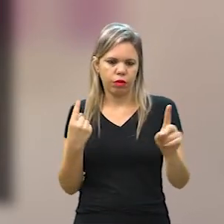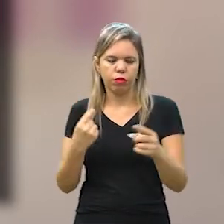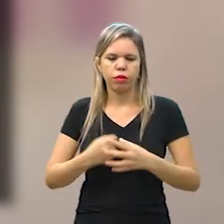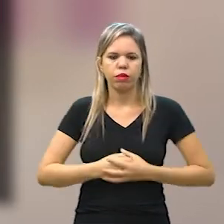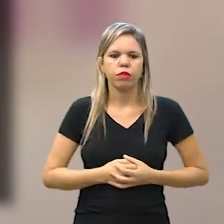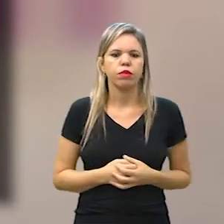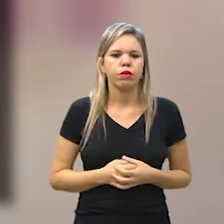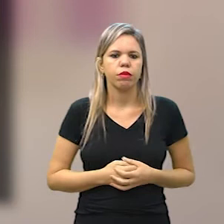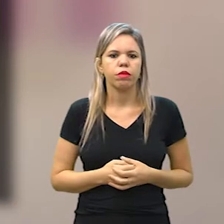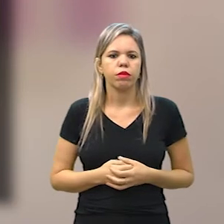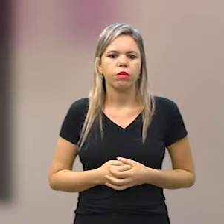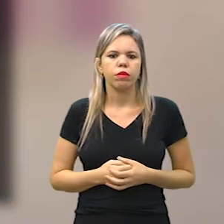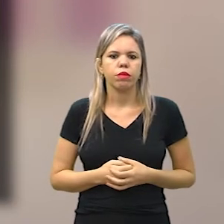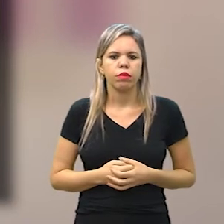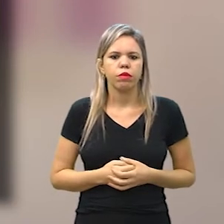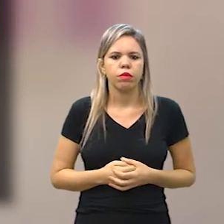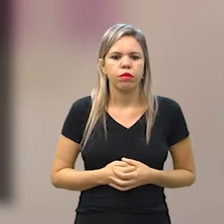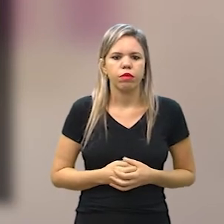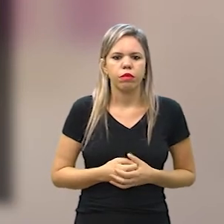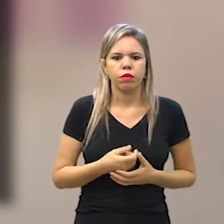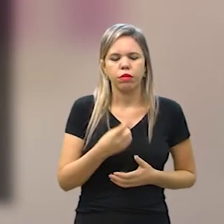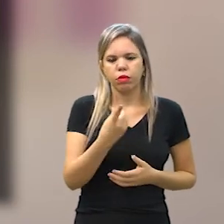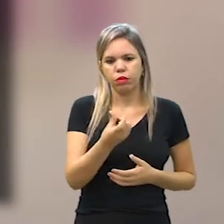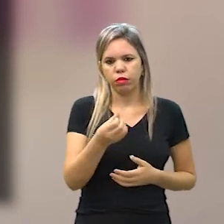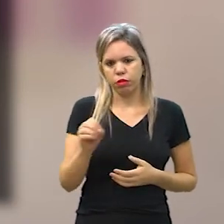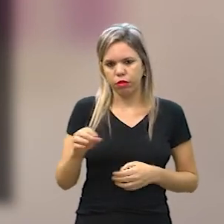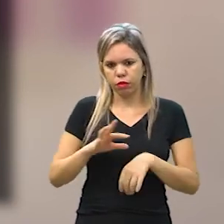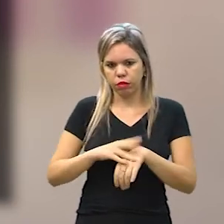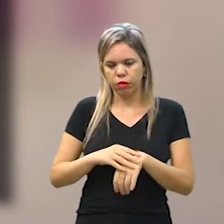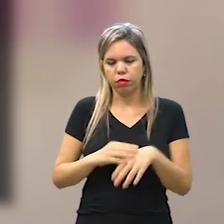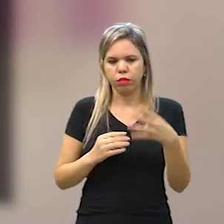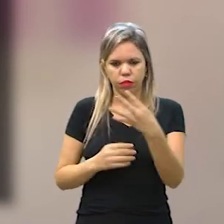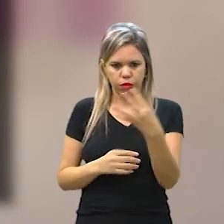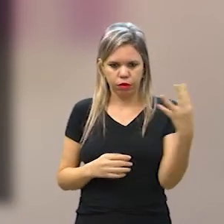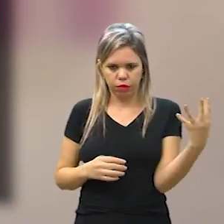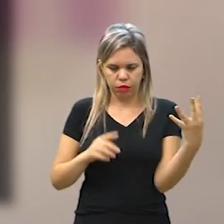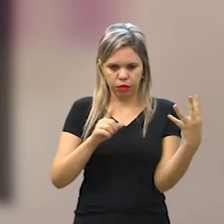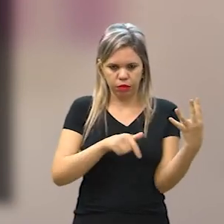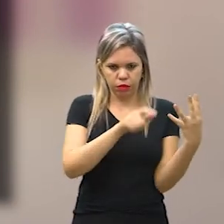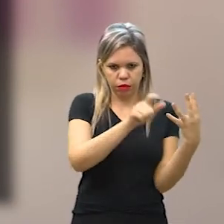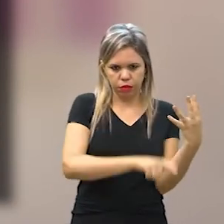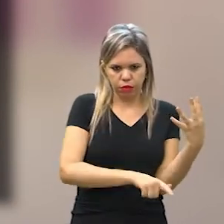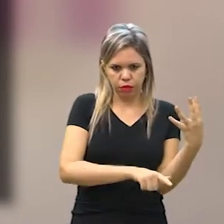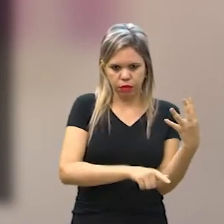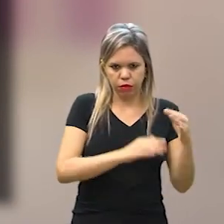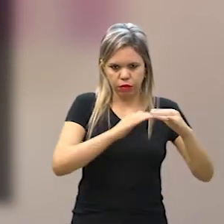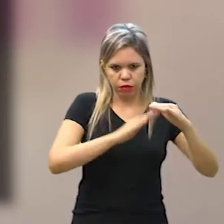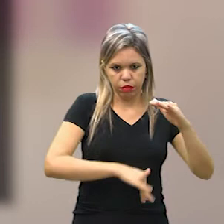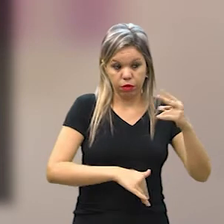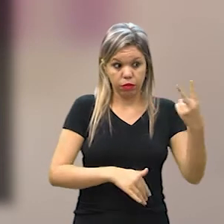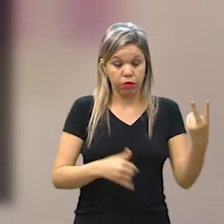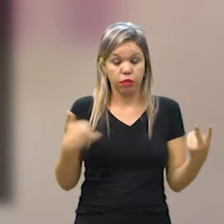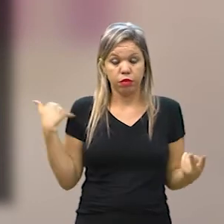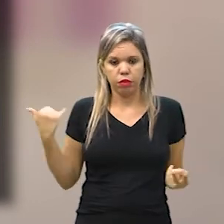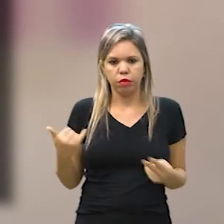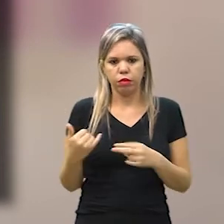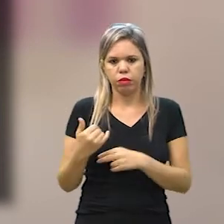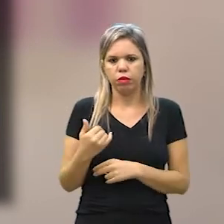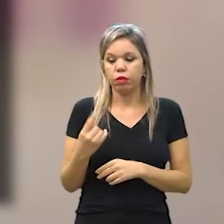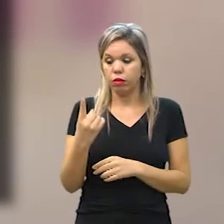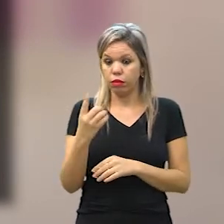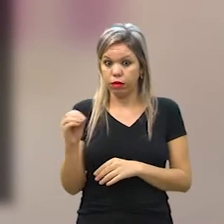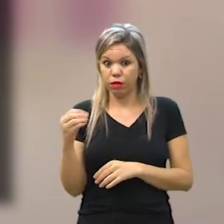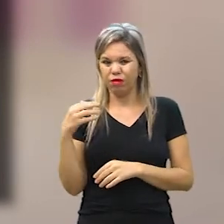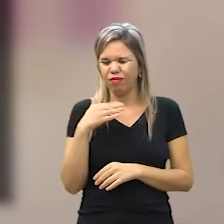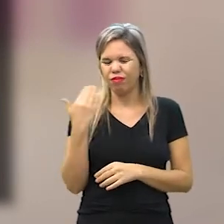distanciamento social, sendo que desses 160 casos, 44, tá, foram menores de 2 anos, com